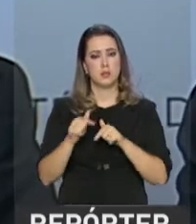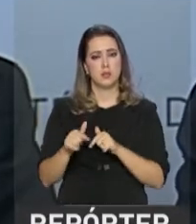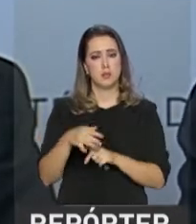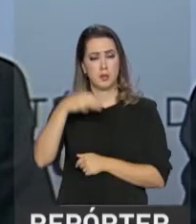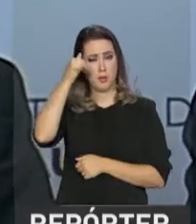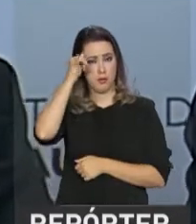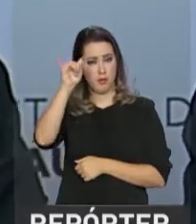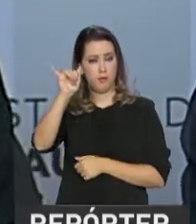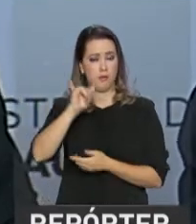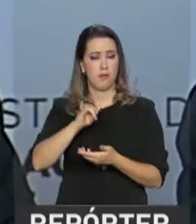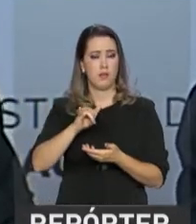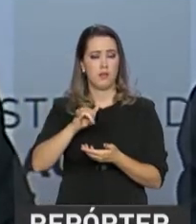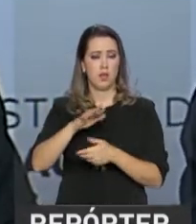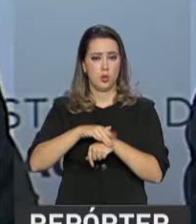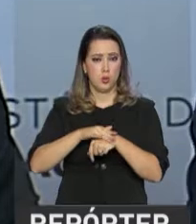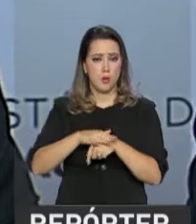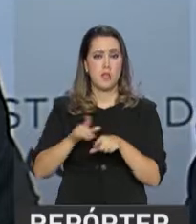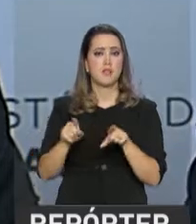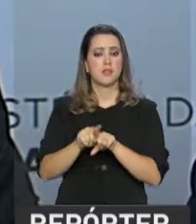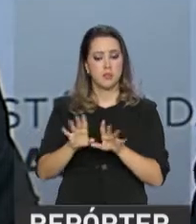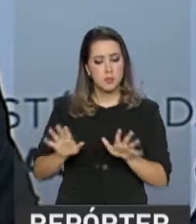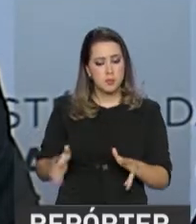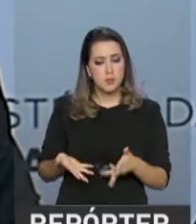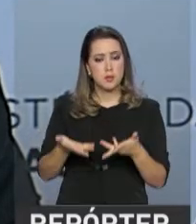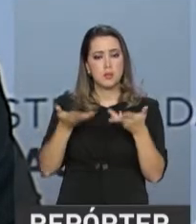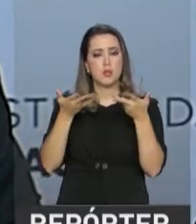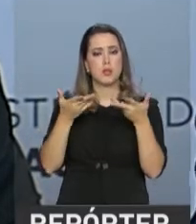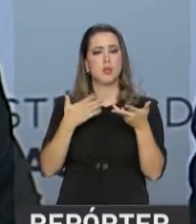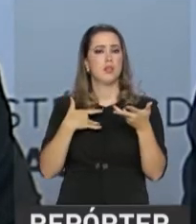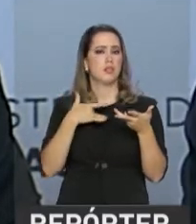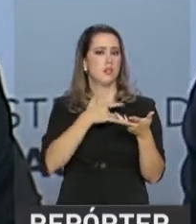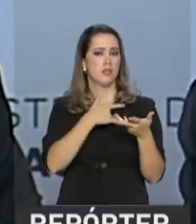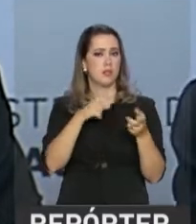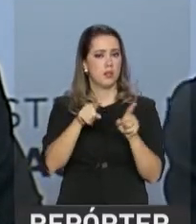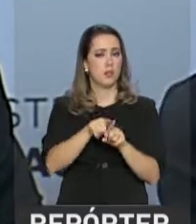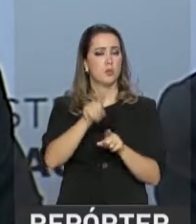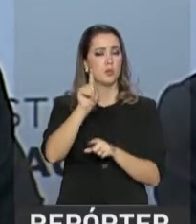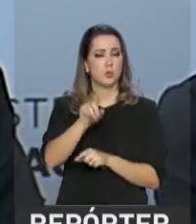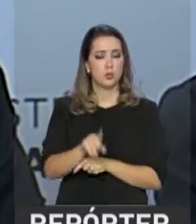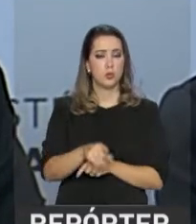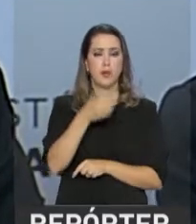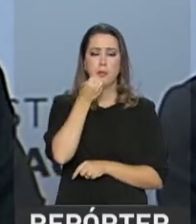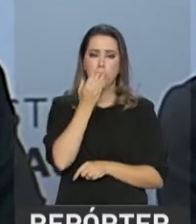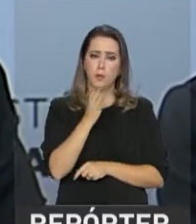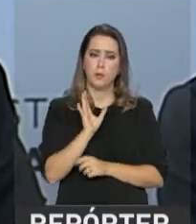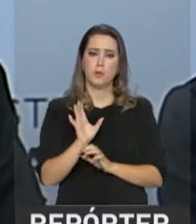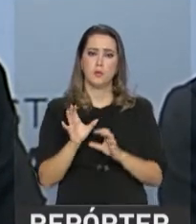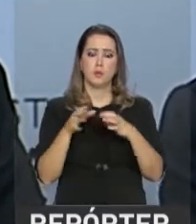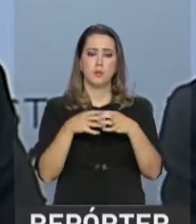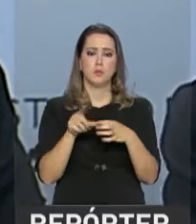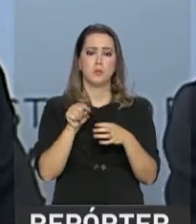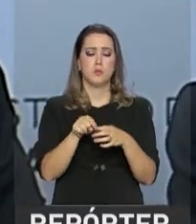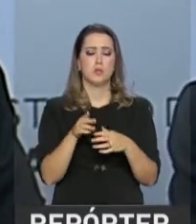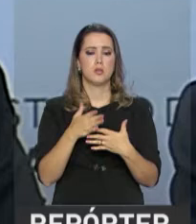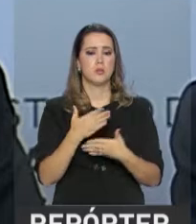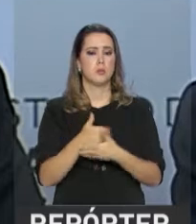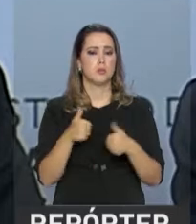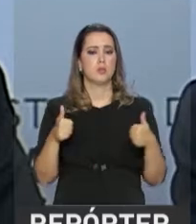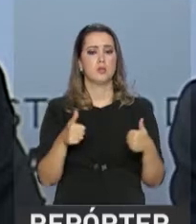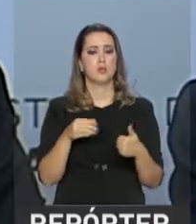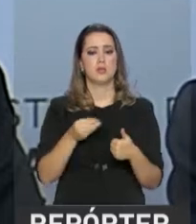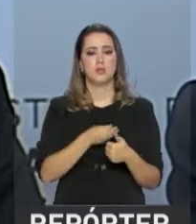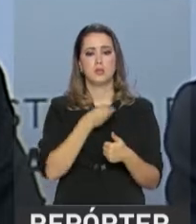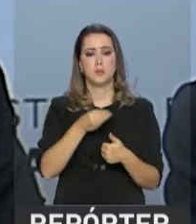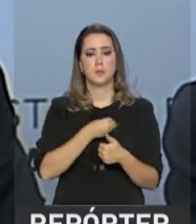prevenção e promoção de saúde hoje que sejam úteis para a melhoria da qualidade do